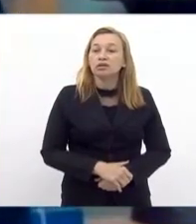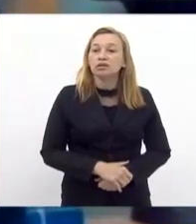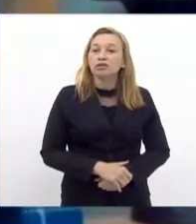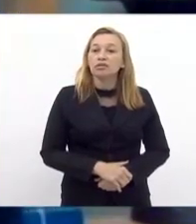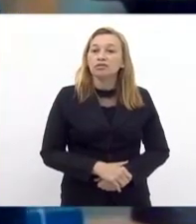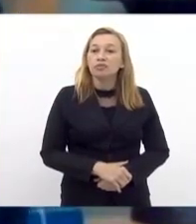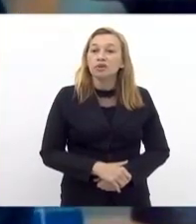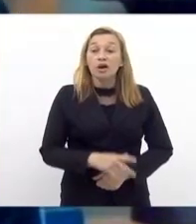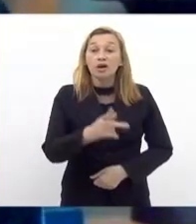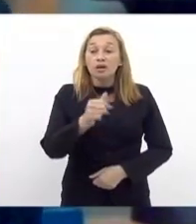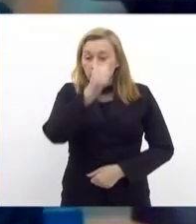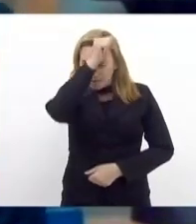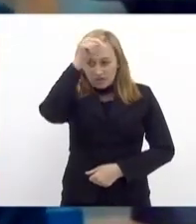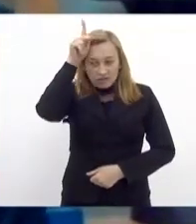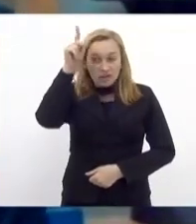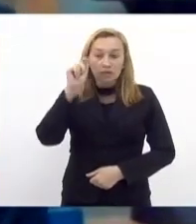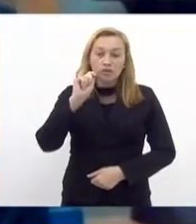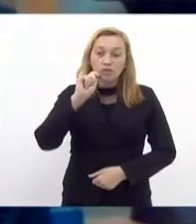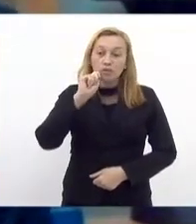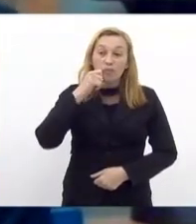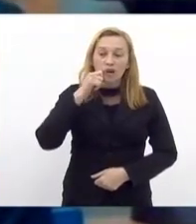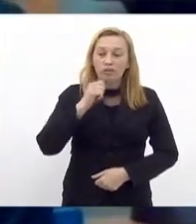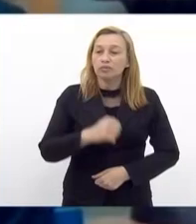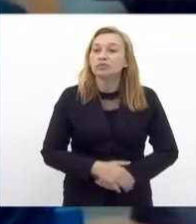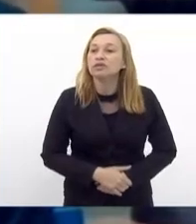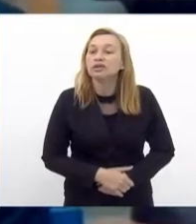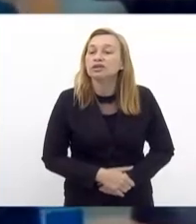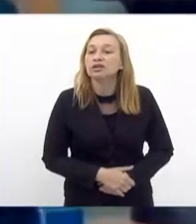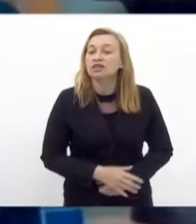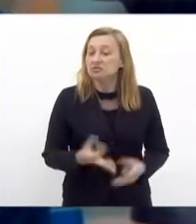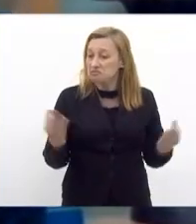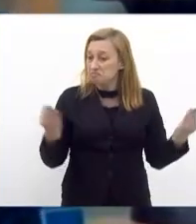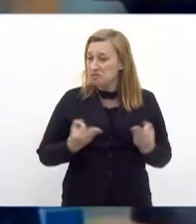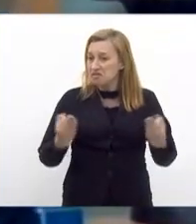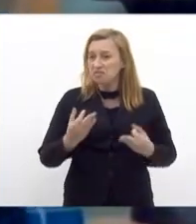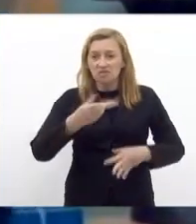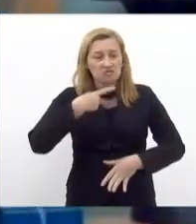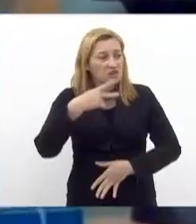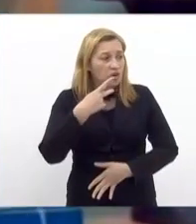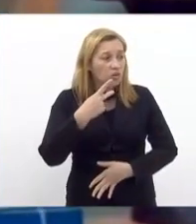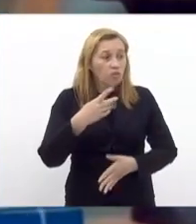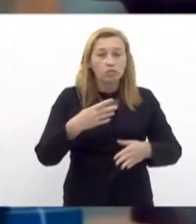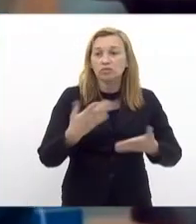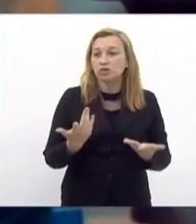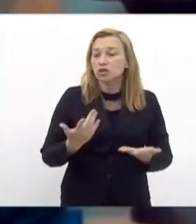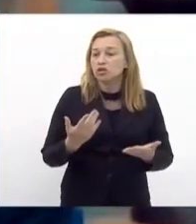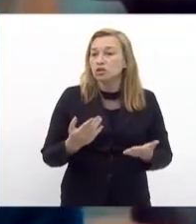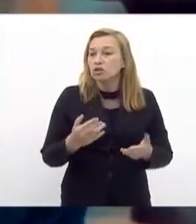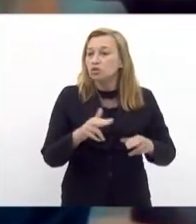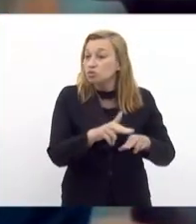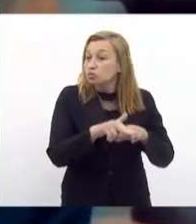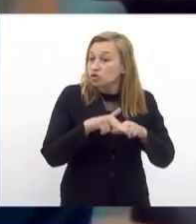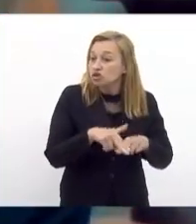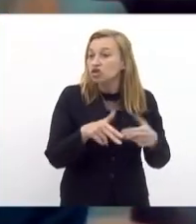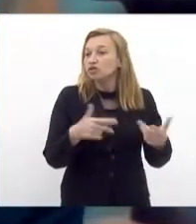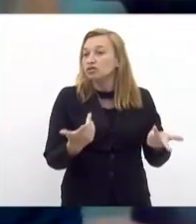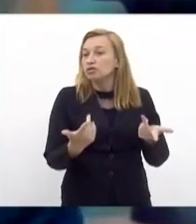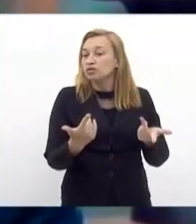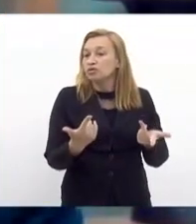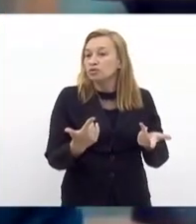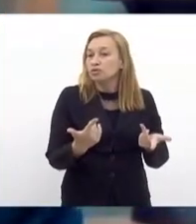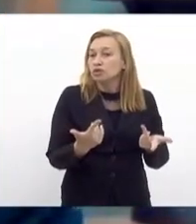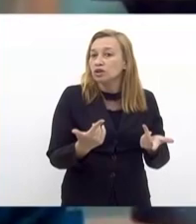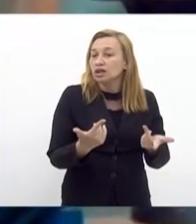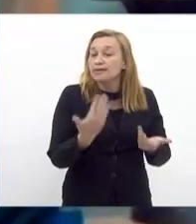E prefeito Eduardo Paes. O prefeito abordou perfeitamente as consequências em relação a